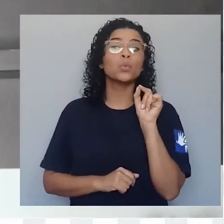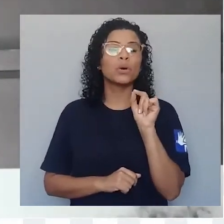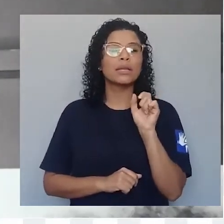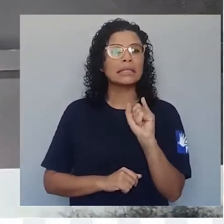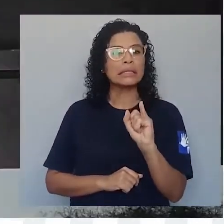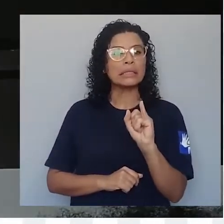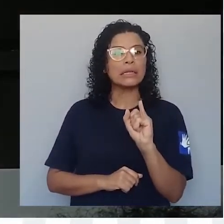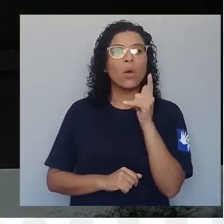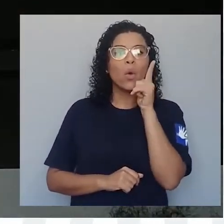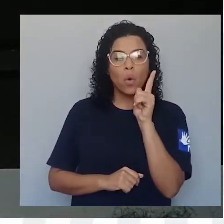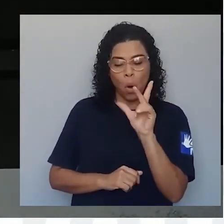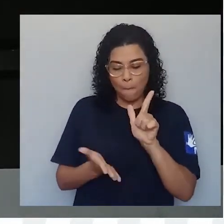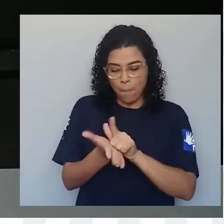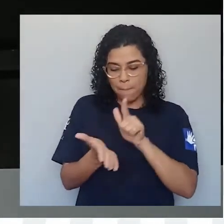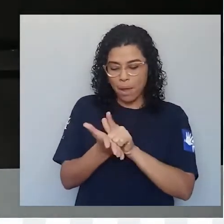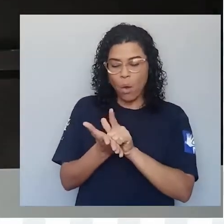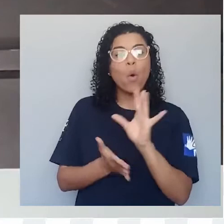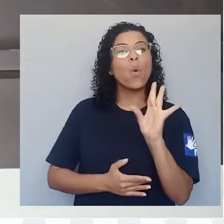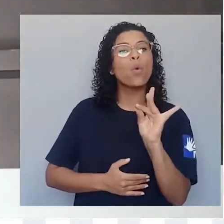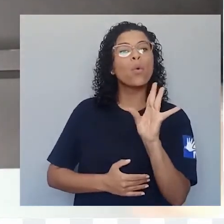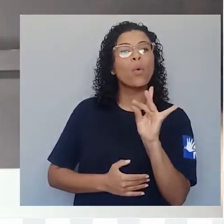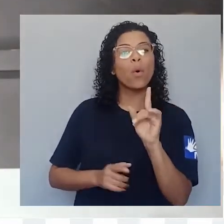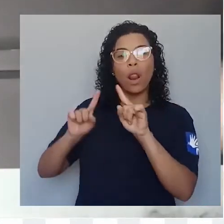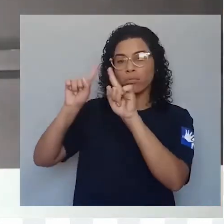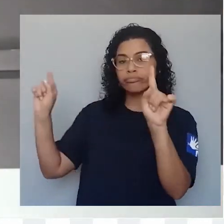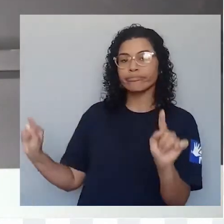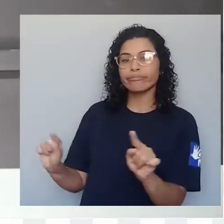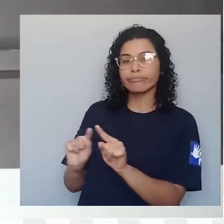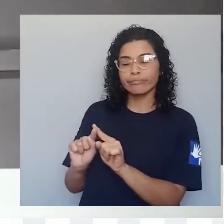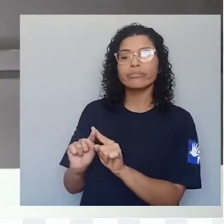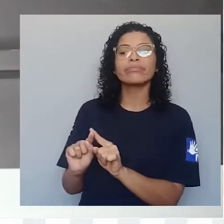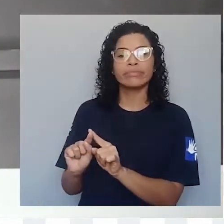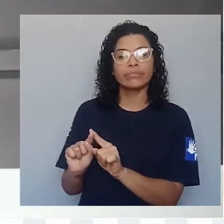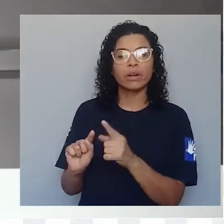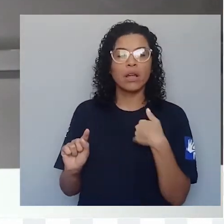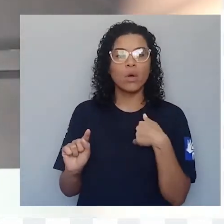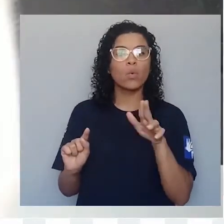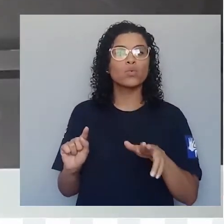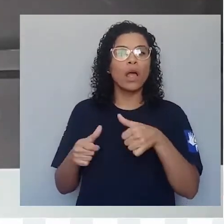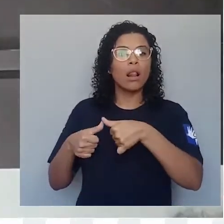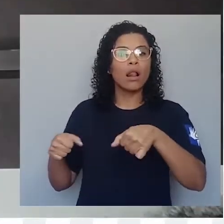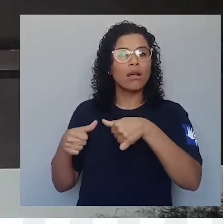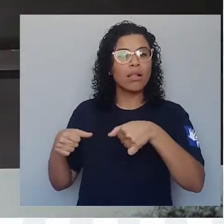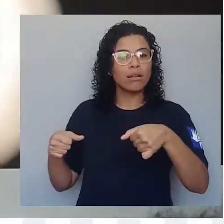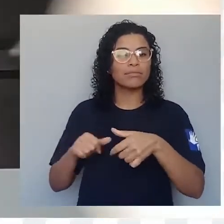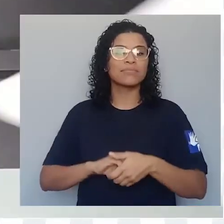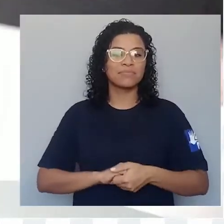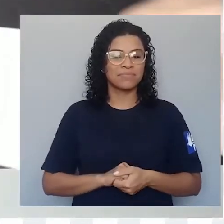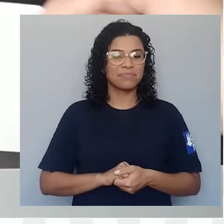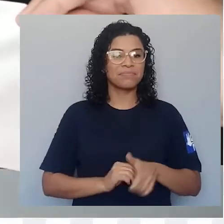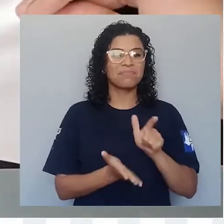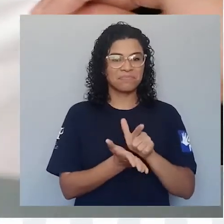se eu colar uma folha sulfite. Aqui embaixo eu utilizei fita